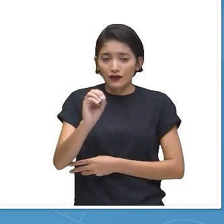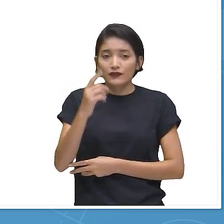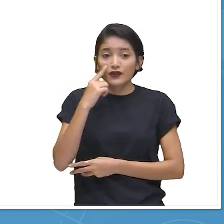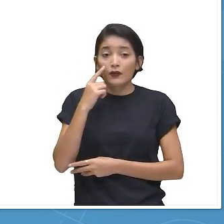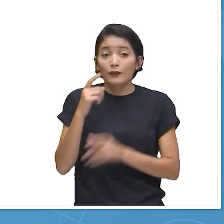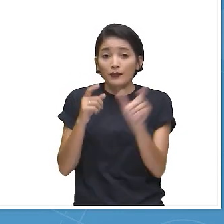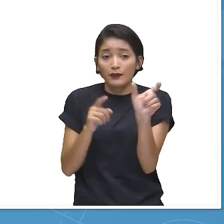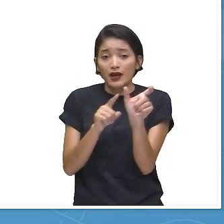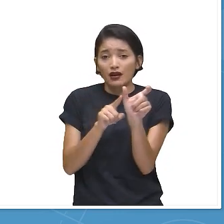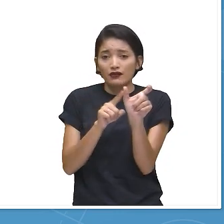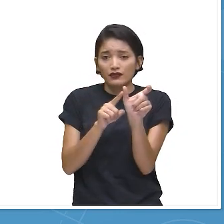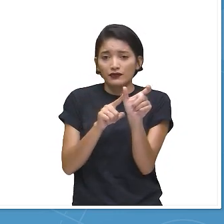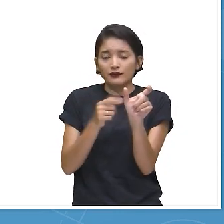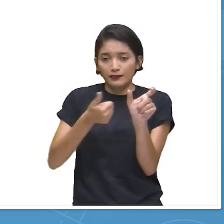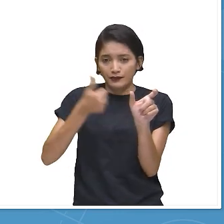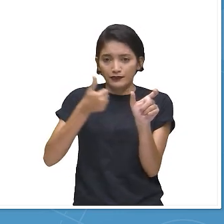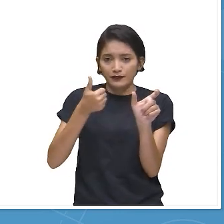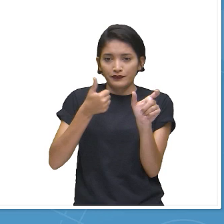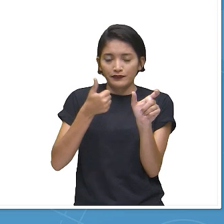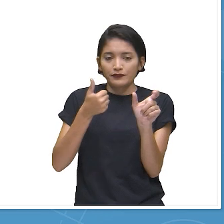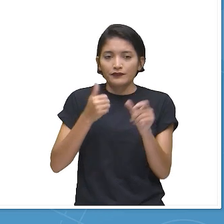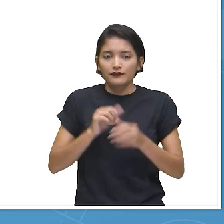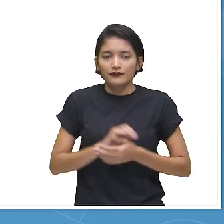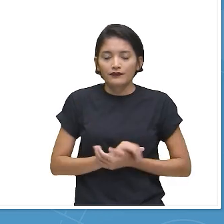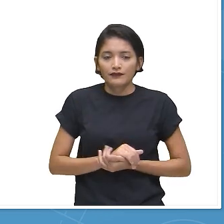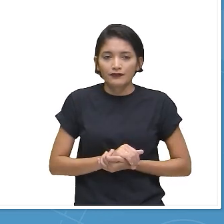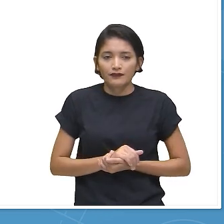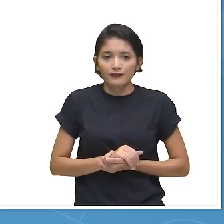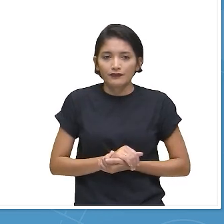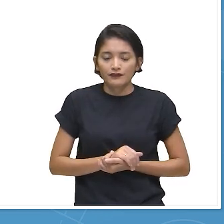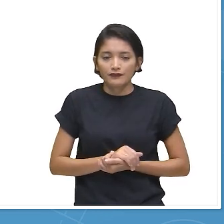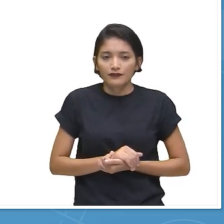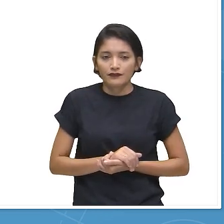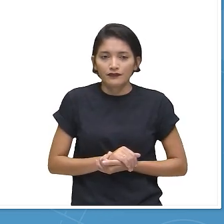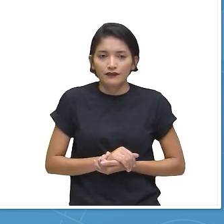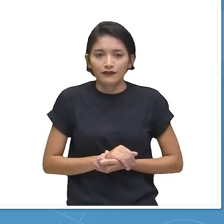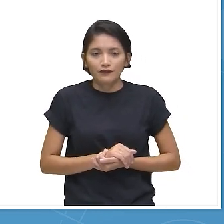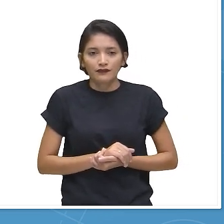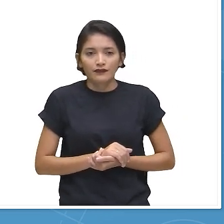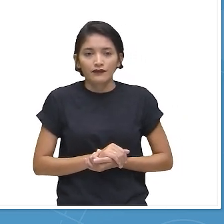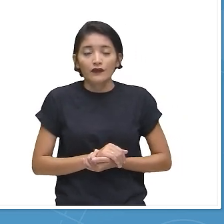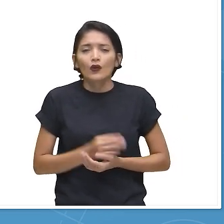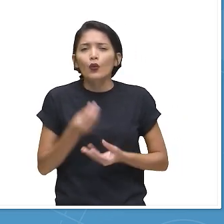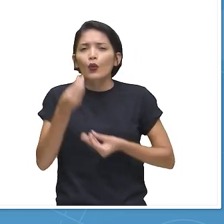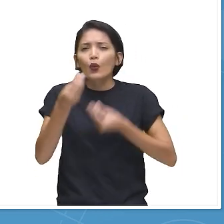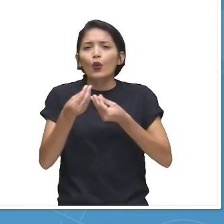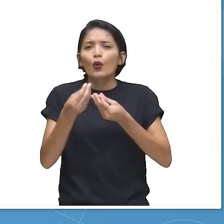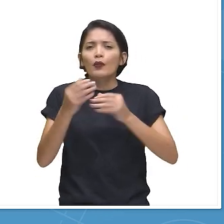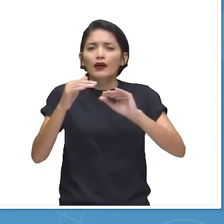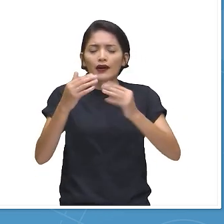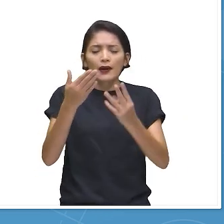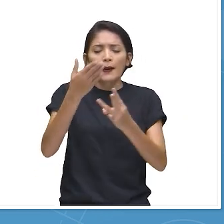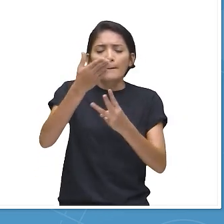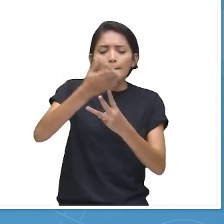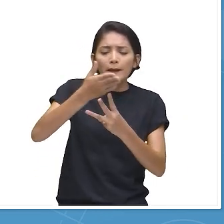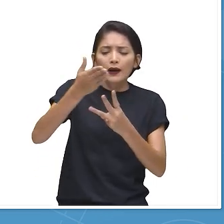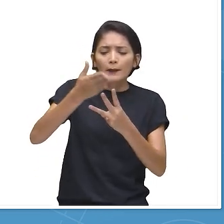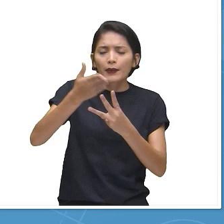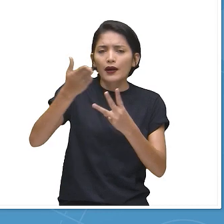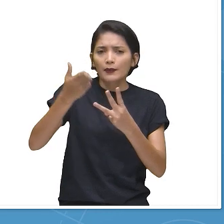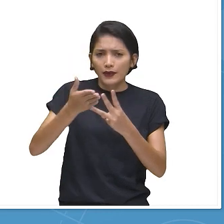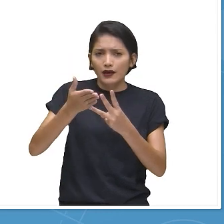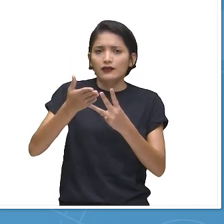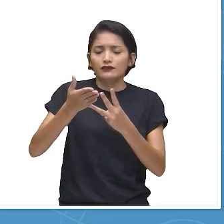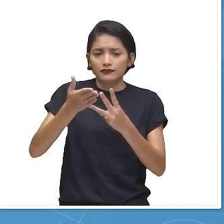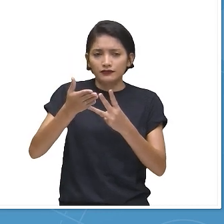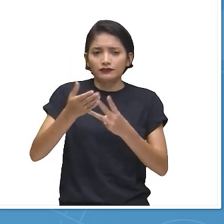palavra, por favor, ó, eu separo assim. Veja, eu separei esse